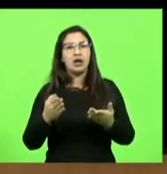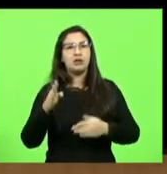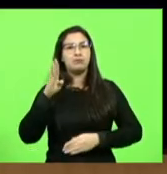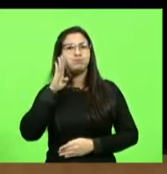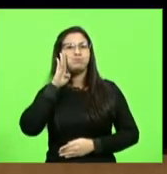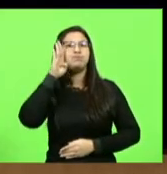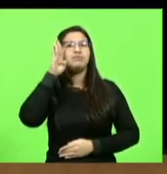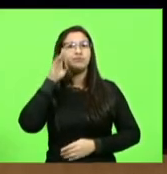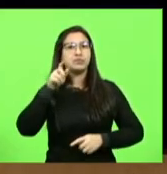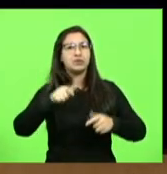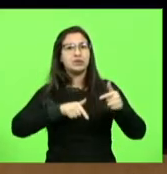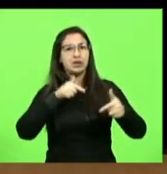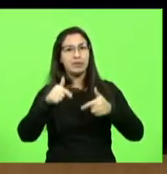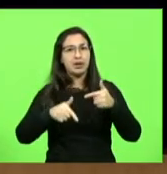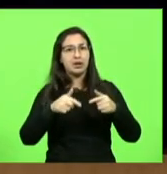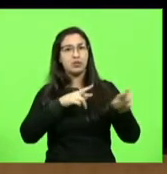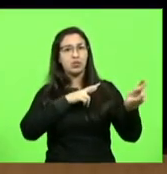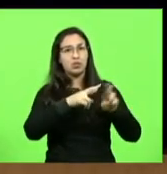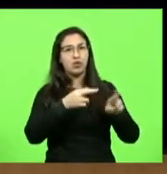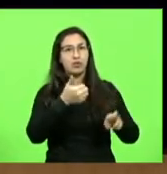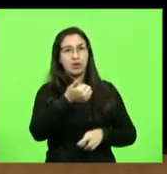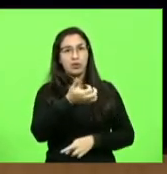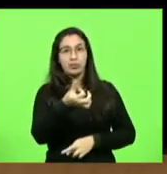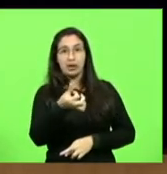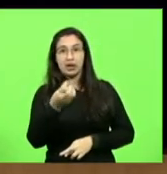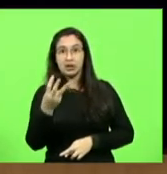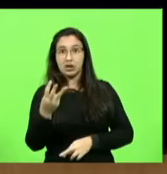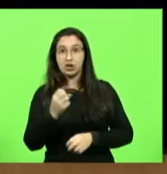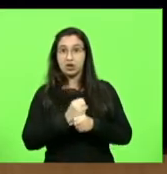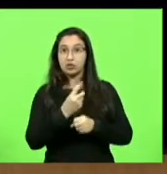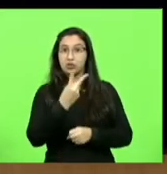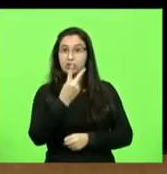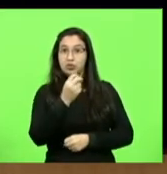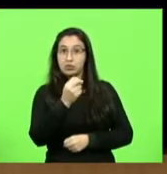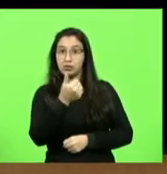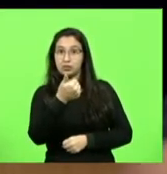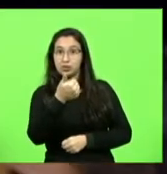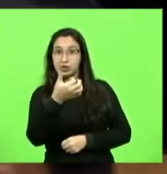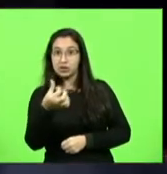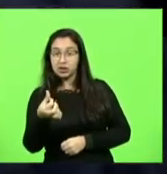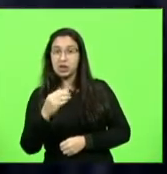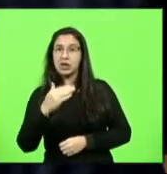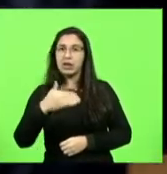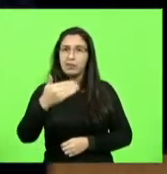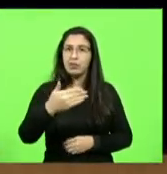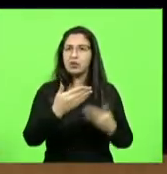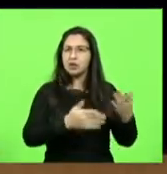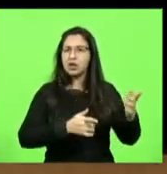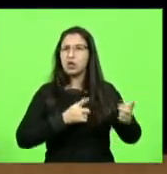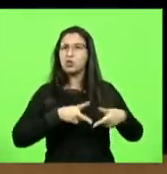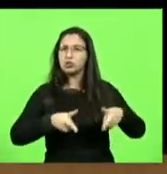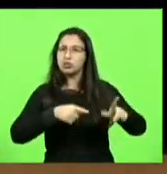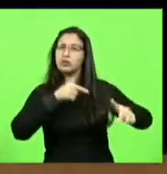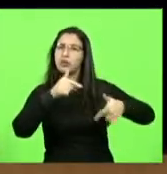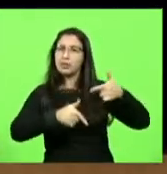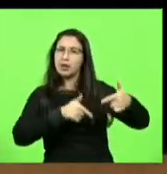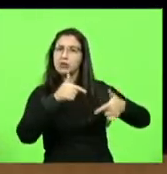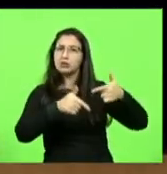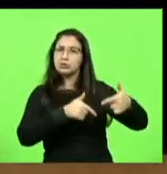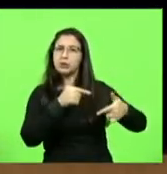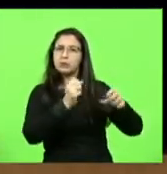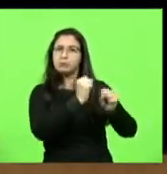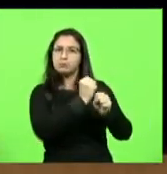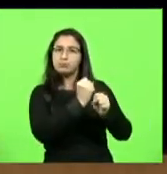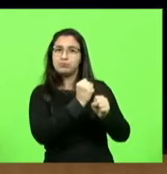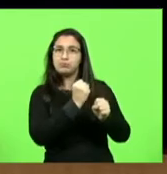deputado Sopelso. 2016. Depois o Exército continuou trabalhando e continua lá trabalhando, e as rodovias ainda